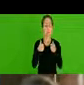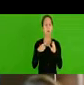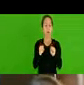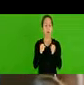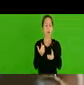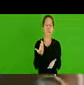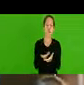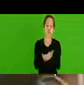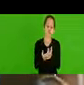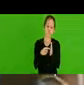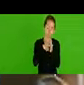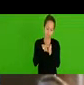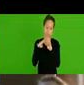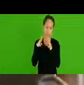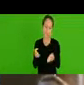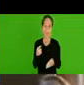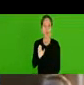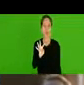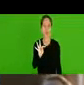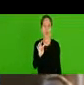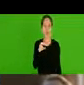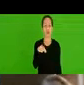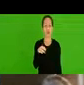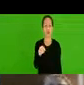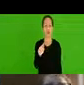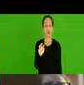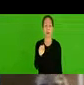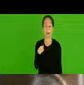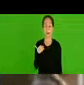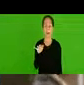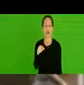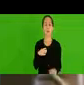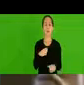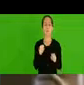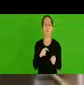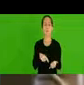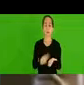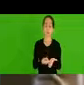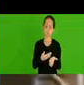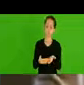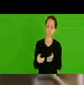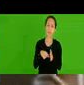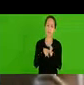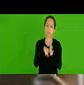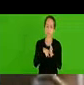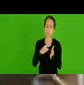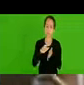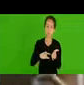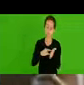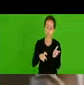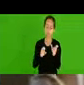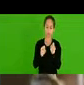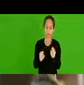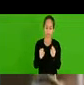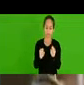etnográfico. Então, eu posso combinar, eu posso começar numa pesquisa documental inicial